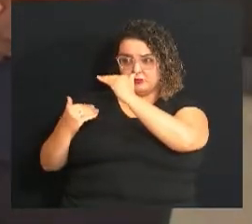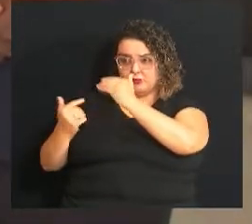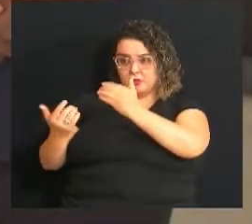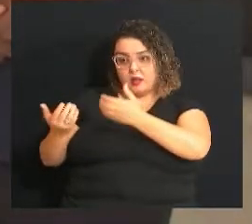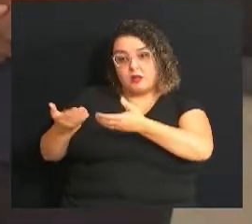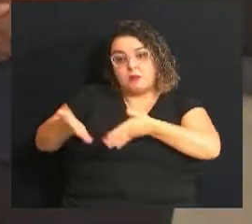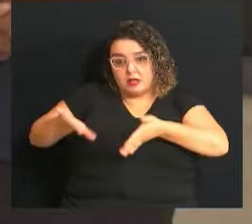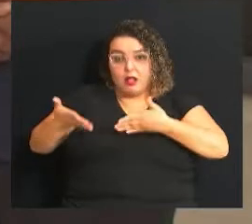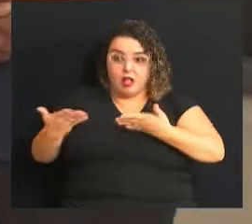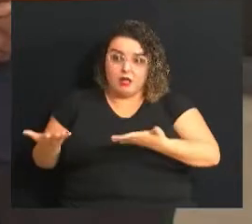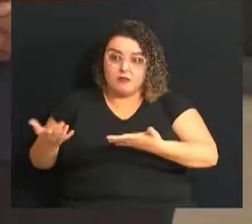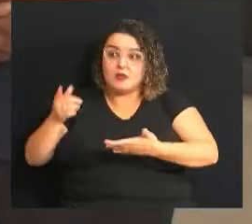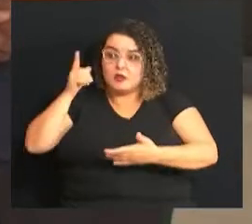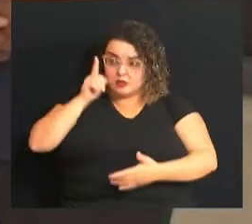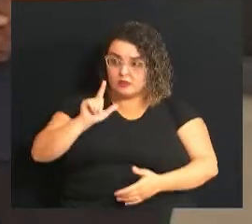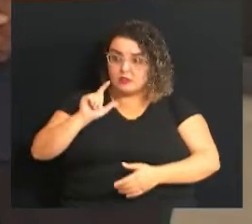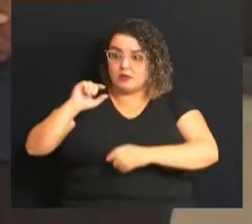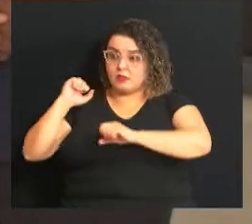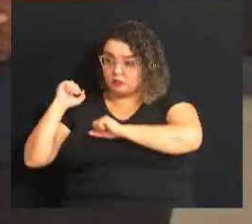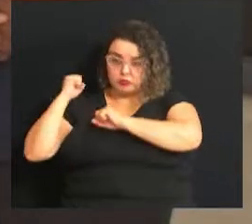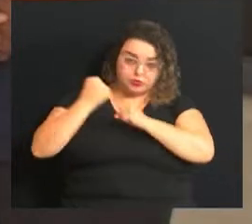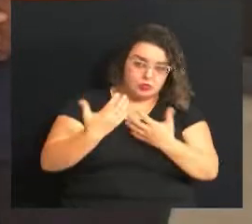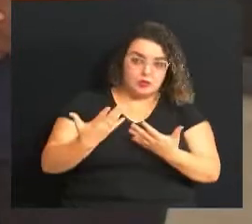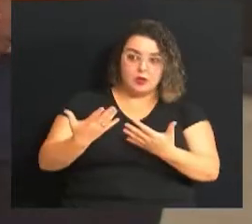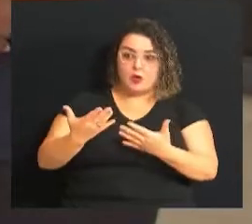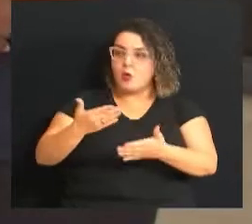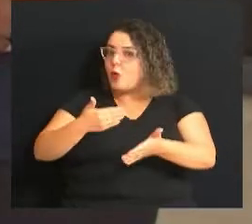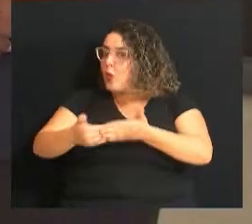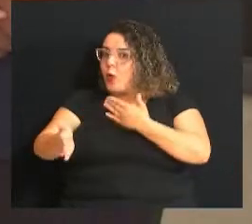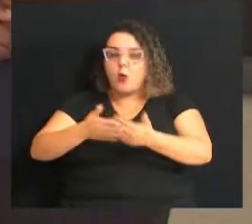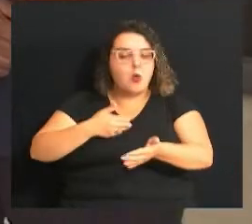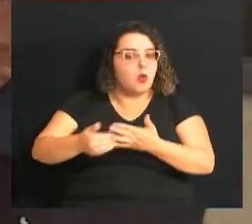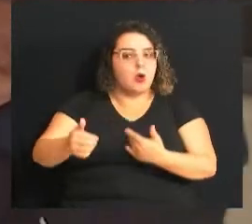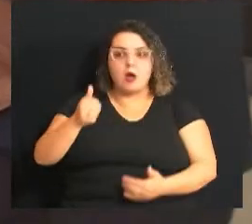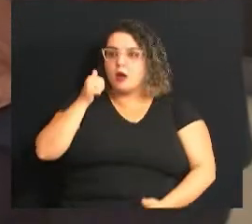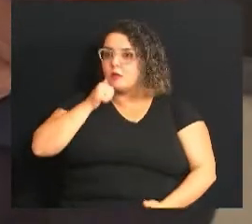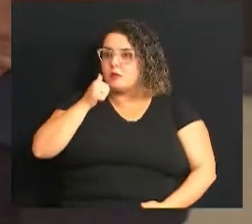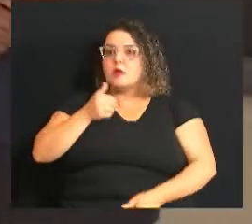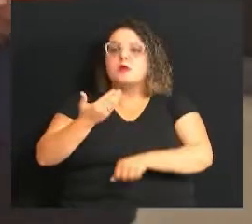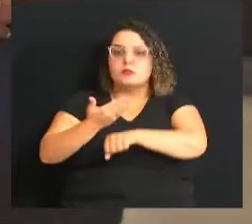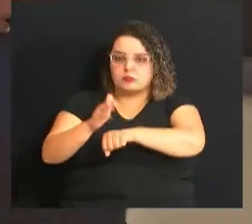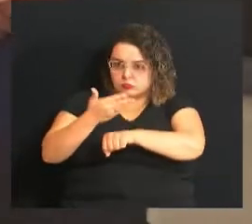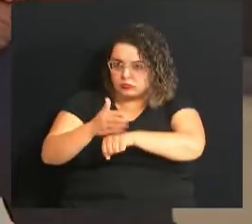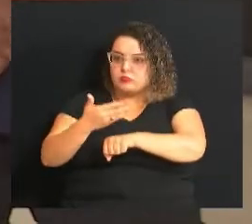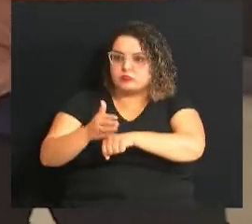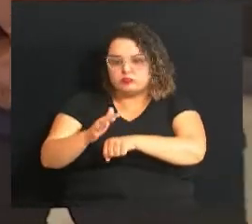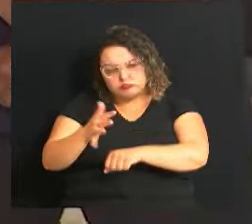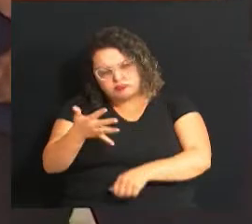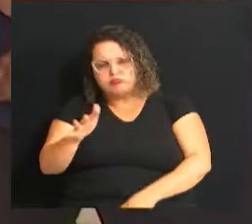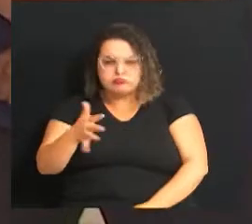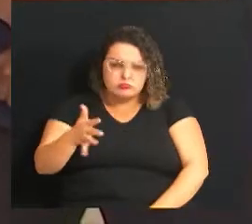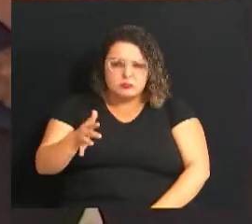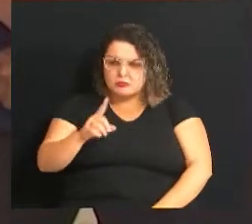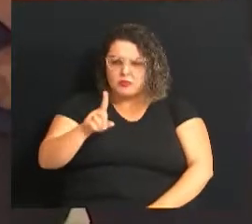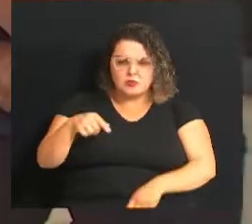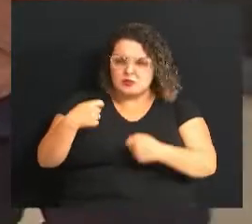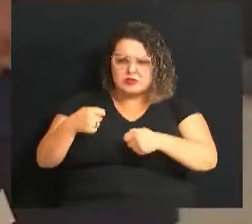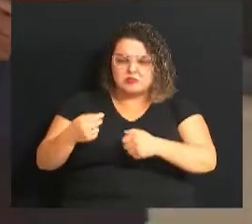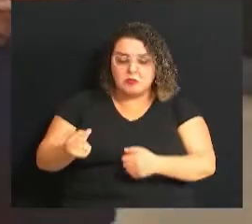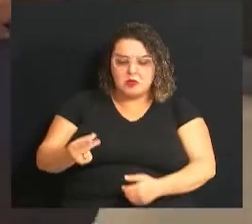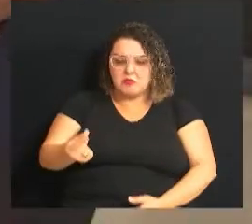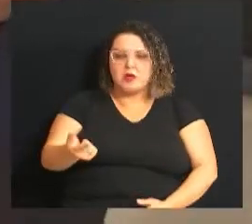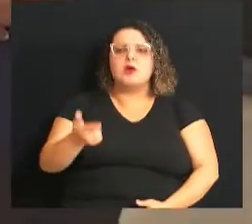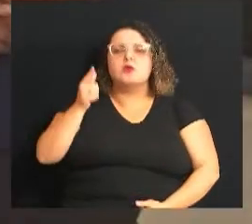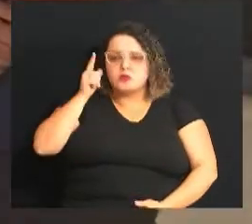ela consegue executar. Isso demonstra que qualquer mulher com um treinamento ali razoavelmente, não precisa nem de tanto tempo, consegue executar esse